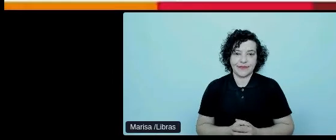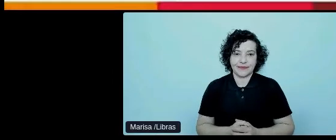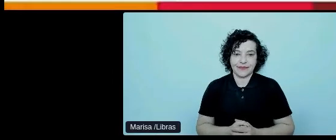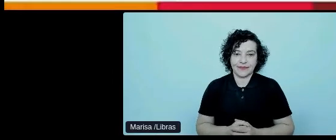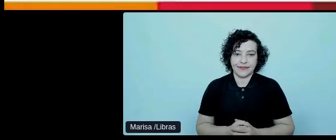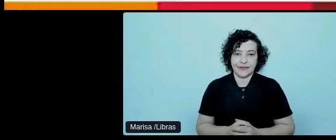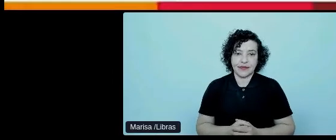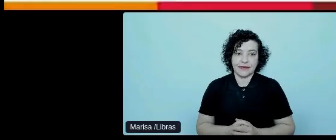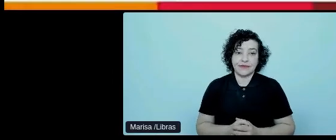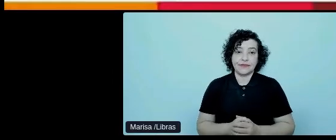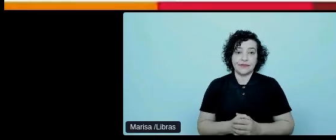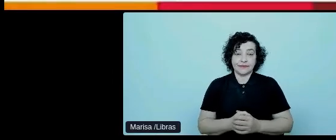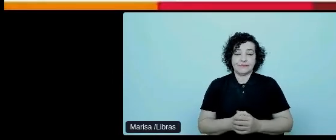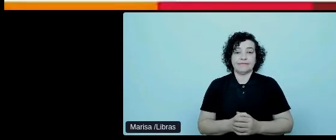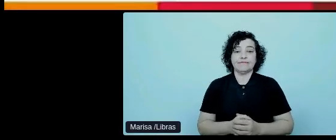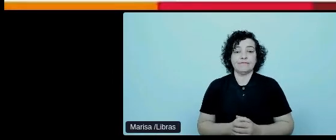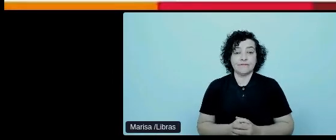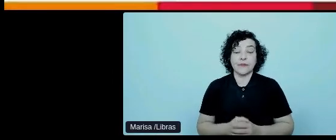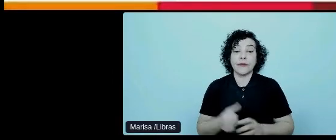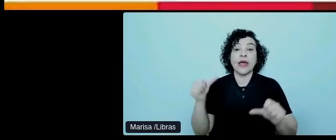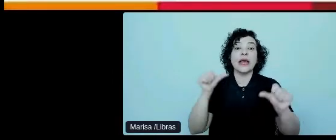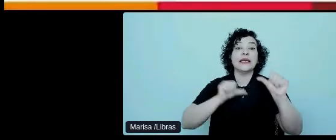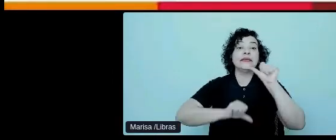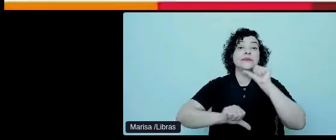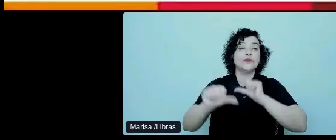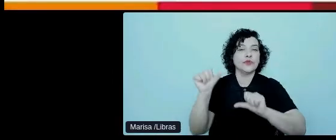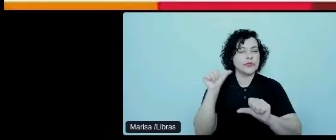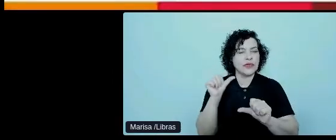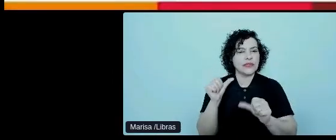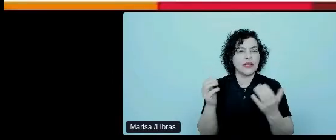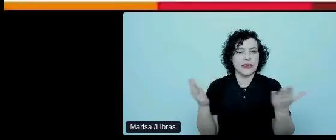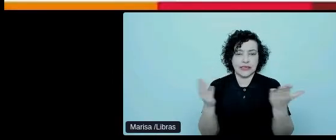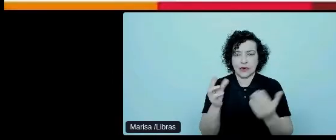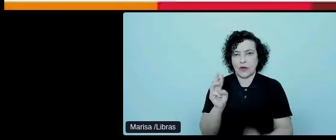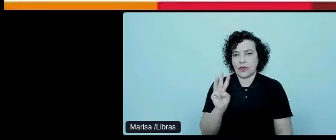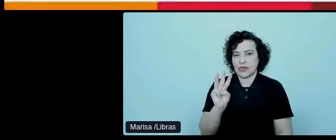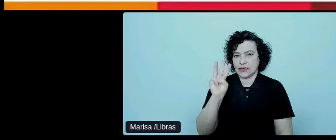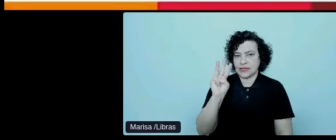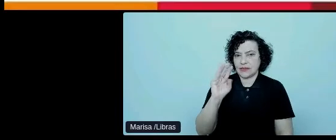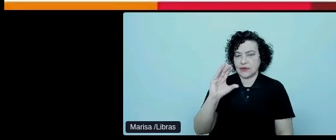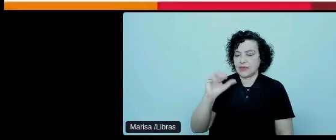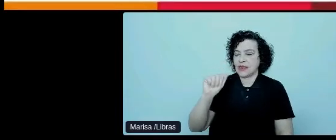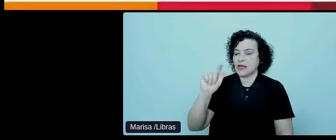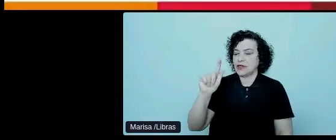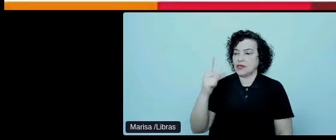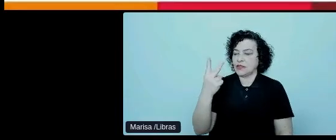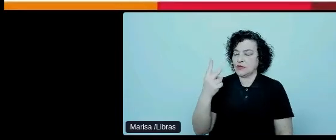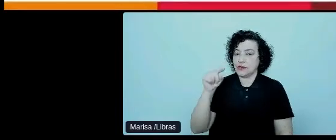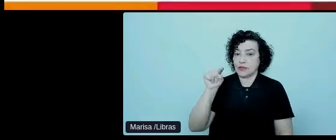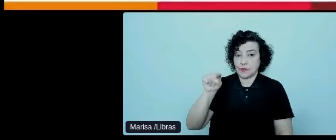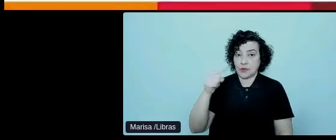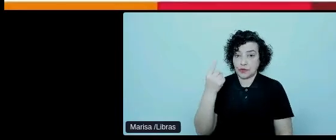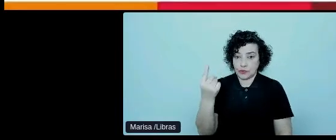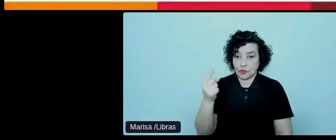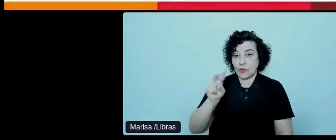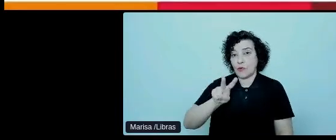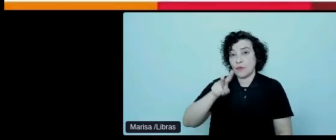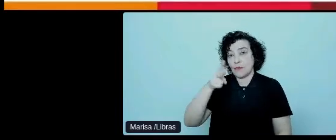Aí. Então, quais foram as mudanças? Olhando agora da WCAG 2.1 para a